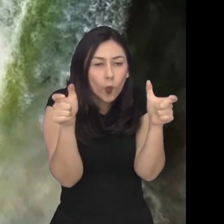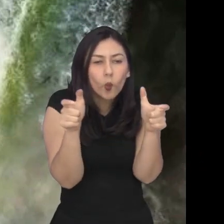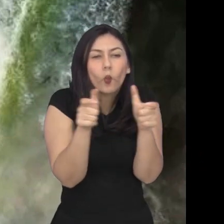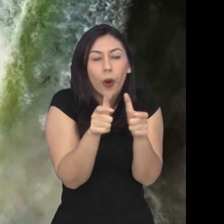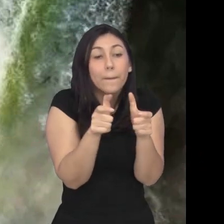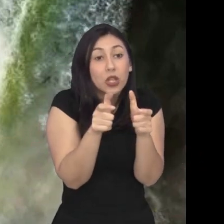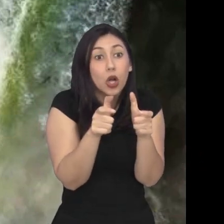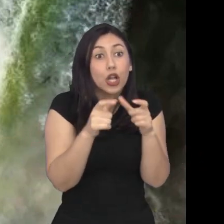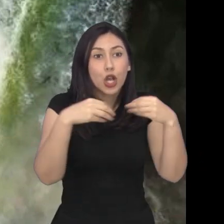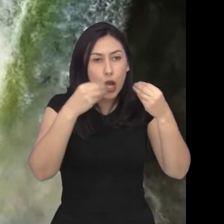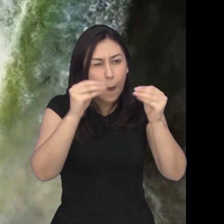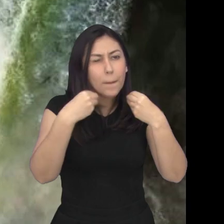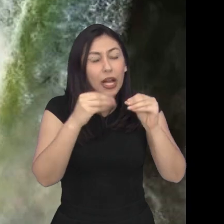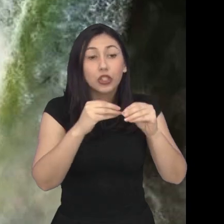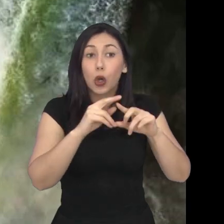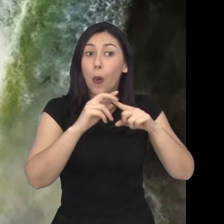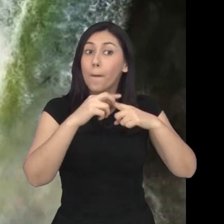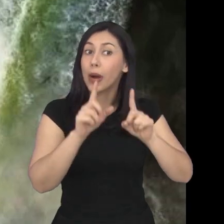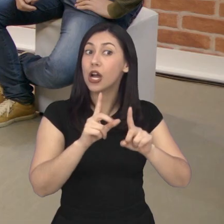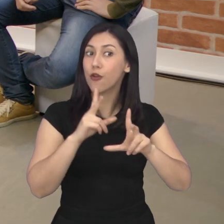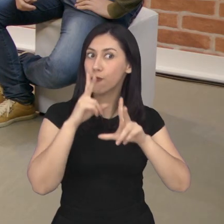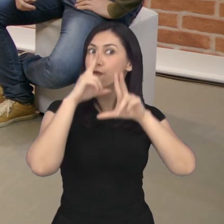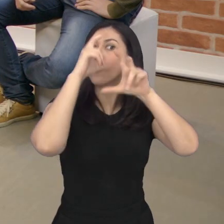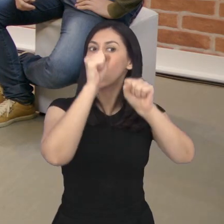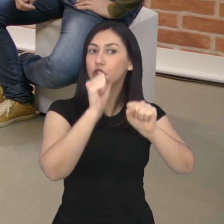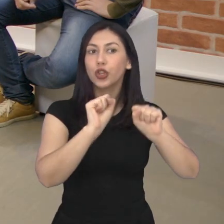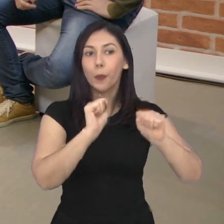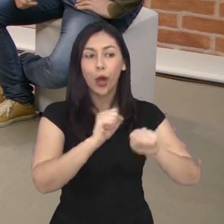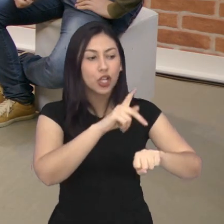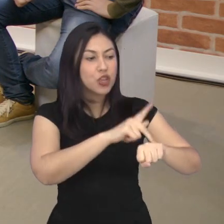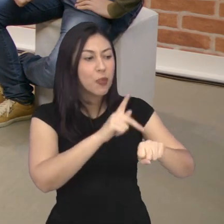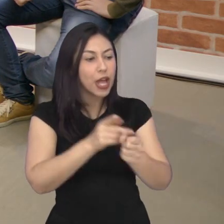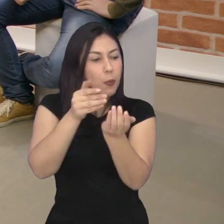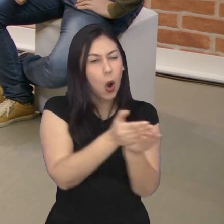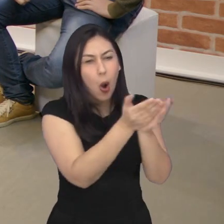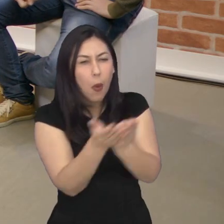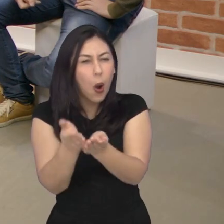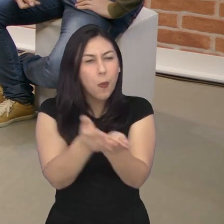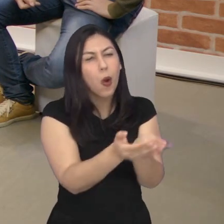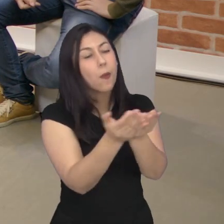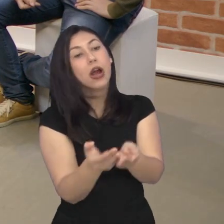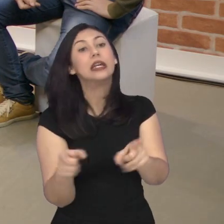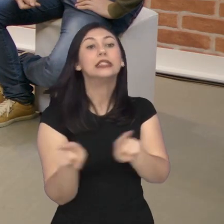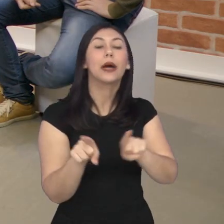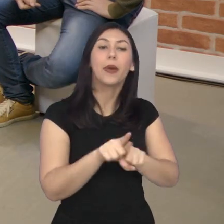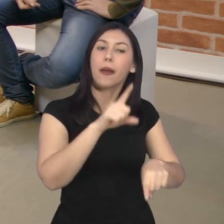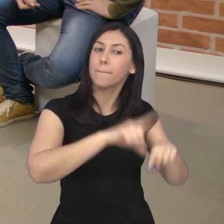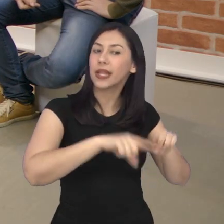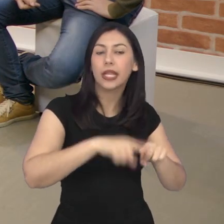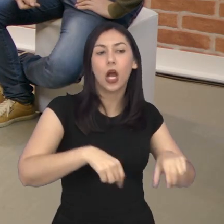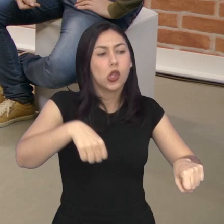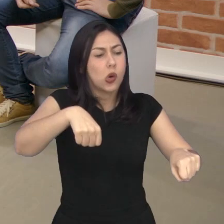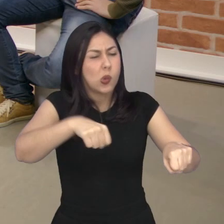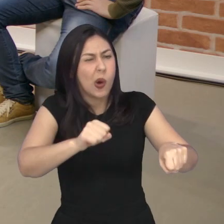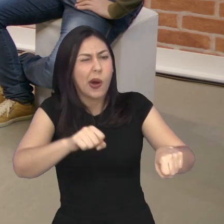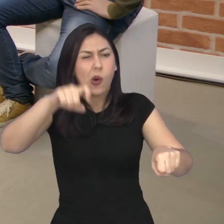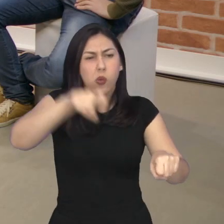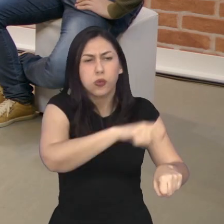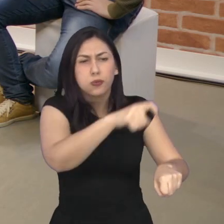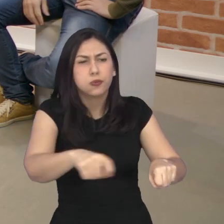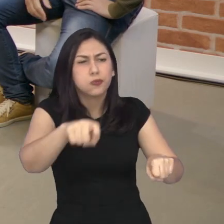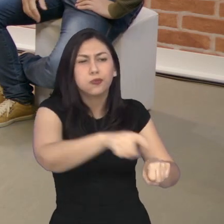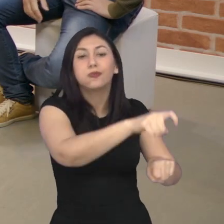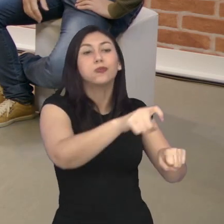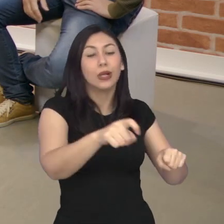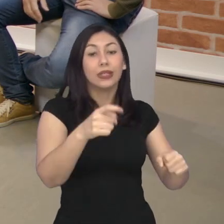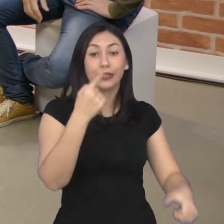super resistente, feito para bater em pedras, né? E a gente usa equipamentos que vêm um pouco do motocross, da mountain bike. Esse é o caiaque.